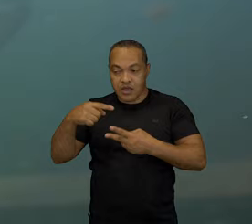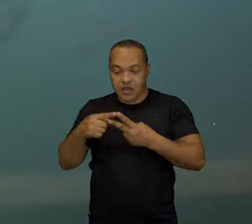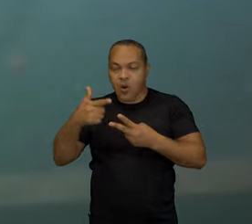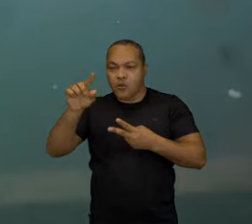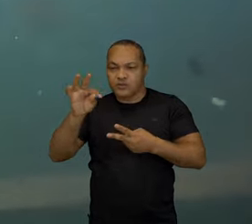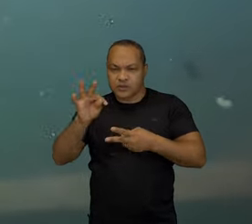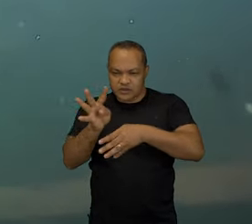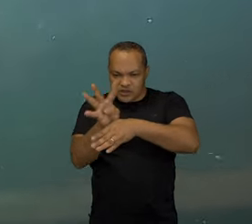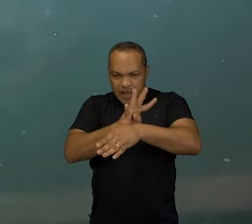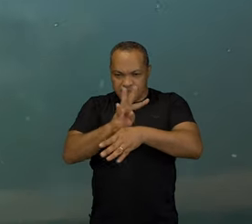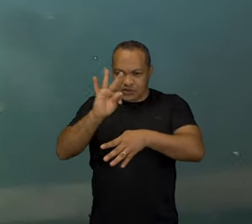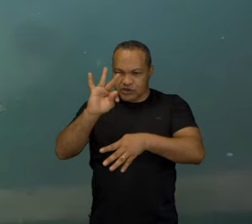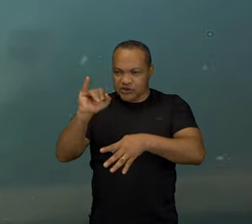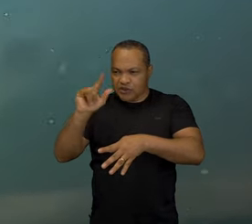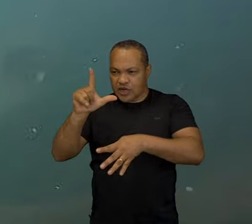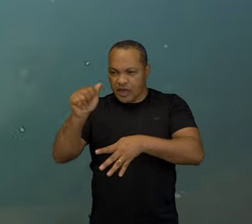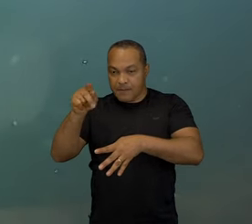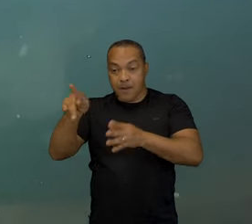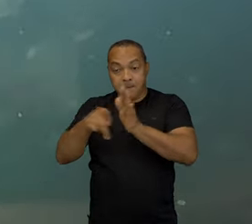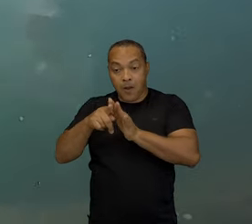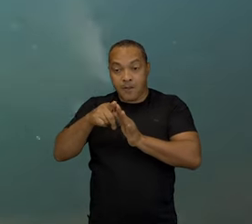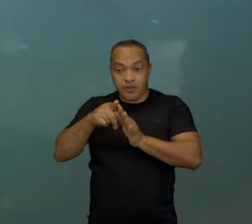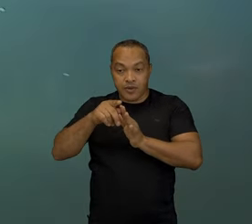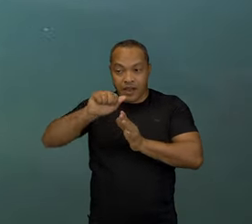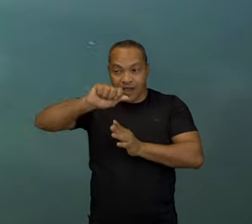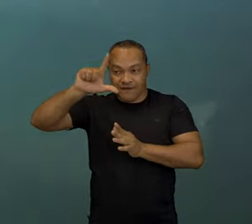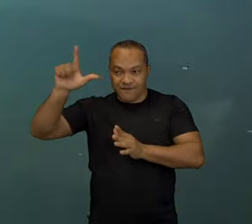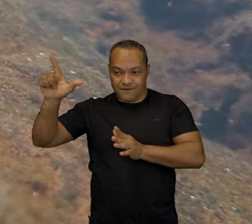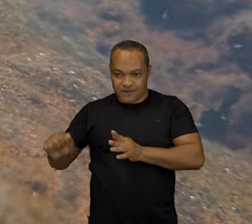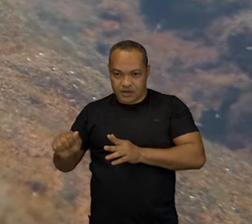Enquanto a tilápia é nativa do continente africano.